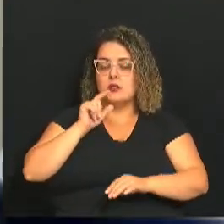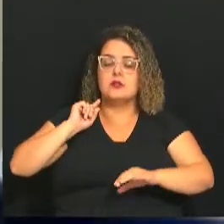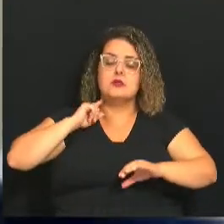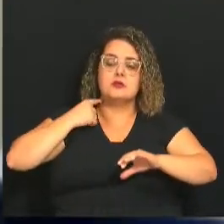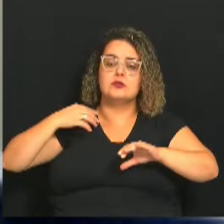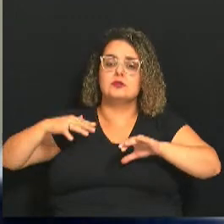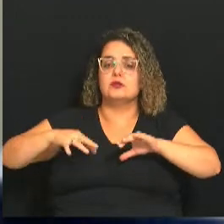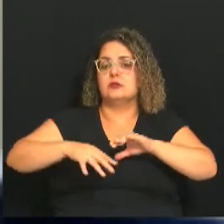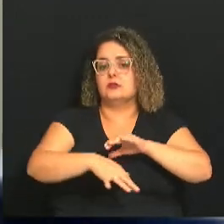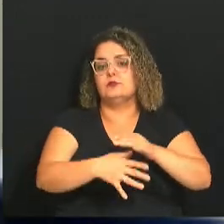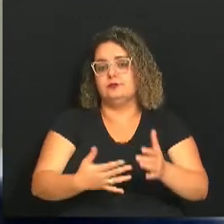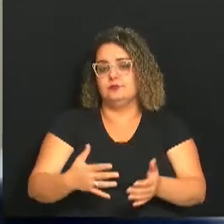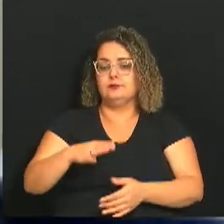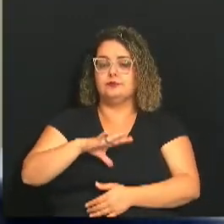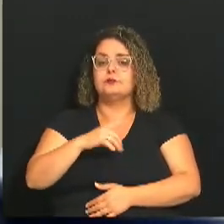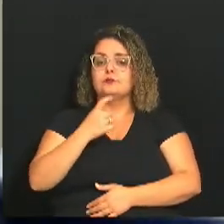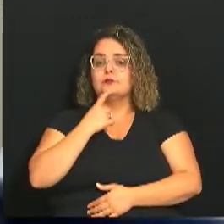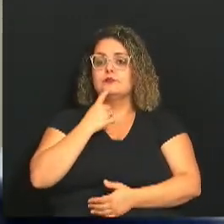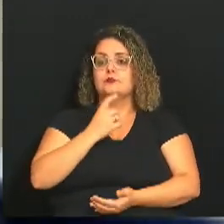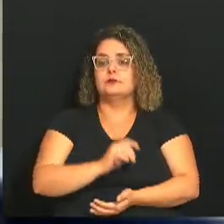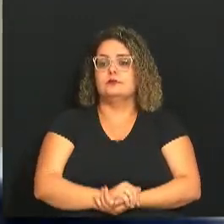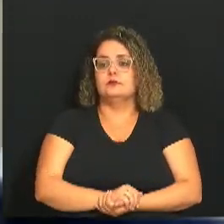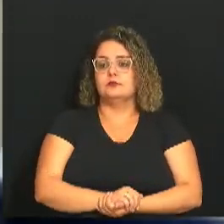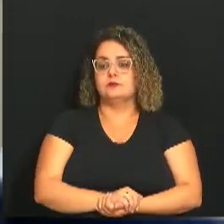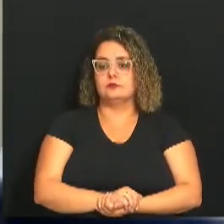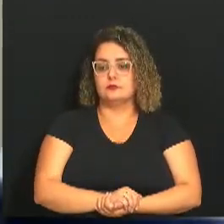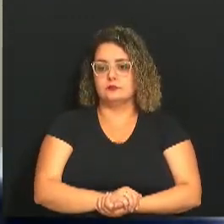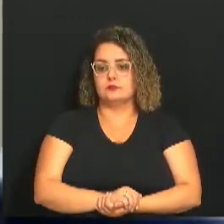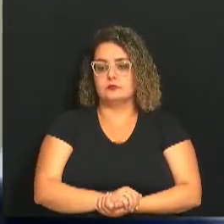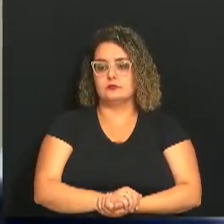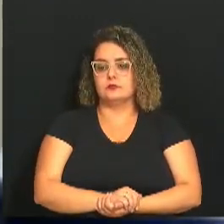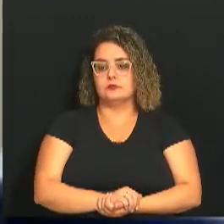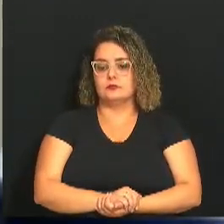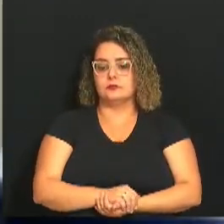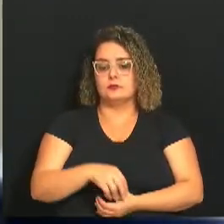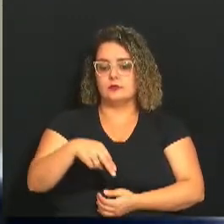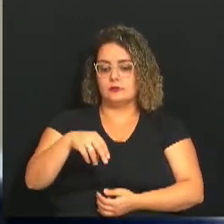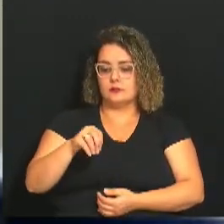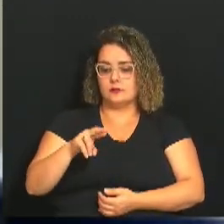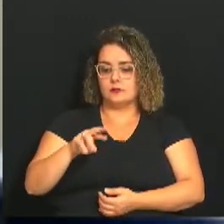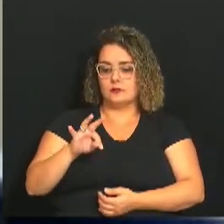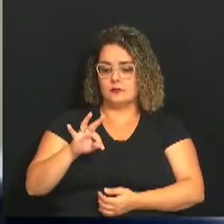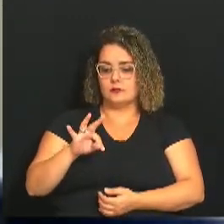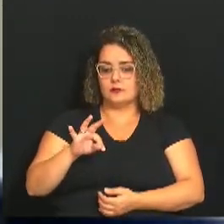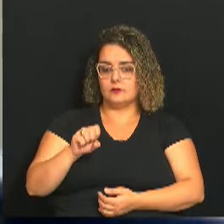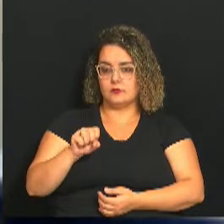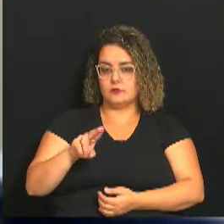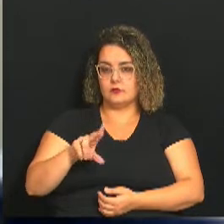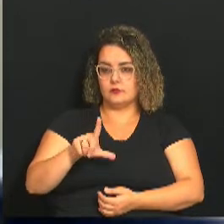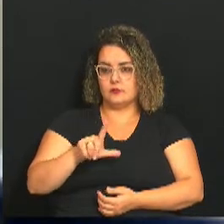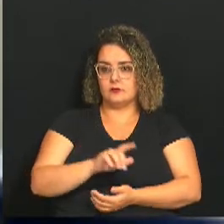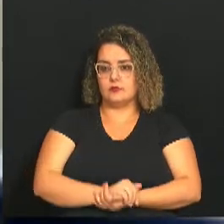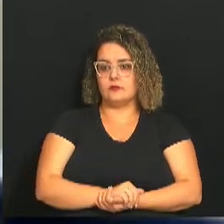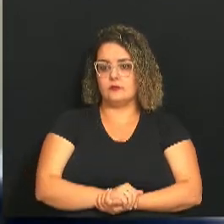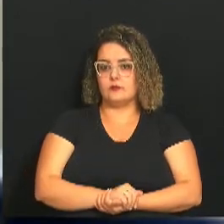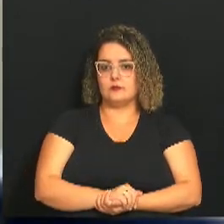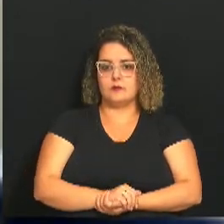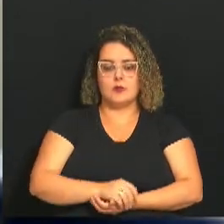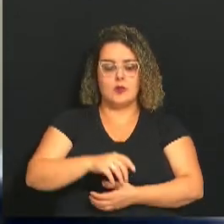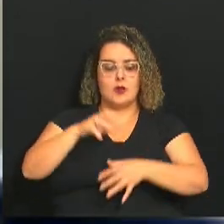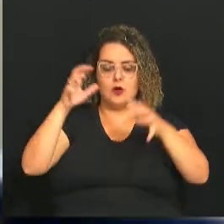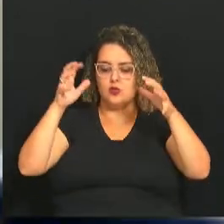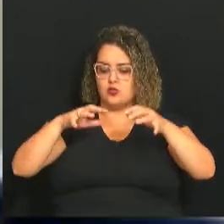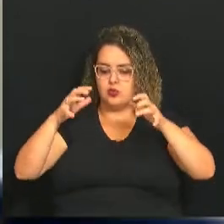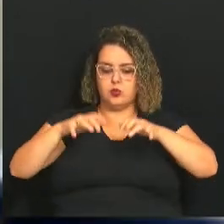Campinas, nós tínhamos aí, na Norte-Sul, era um local assim de constante alagamento.